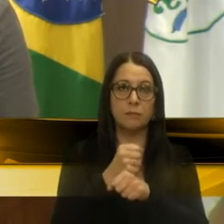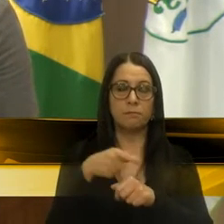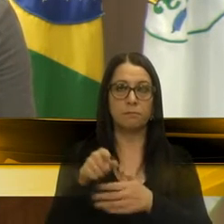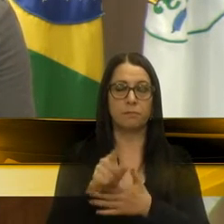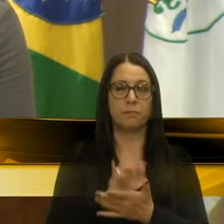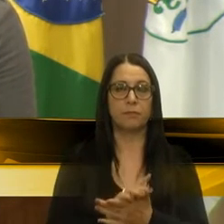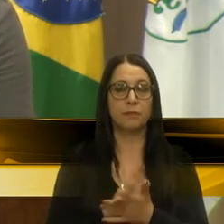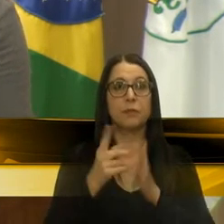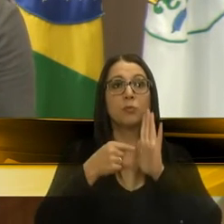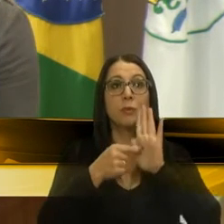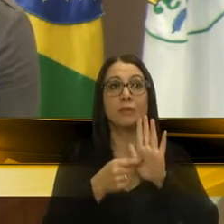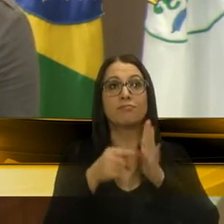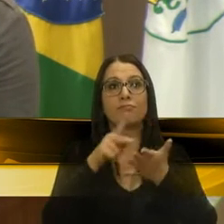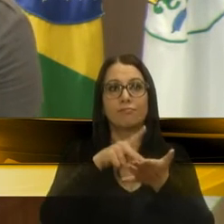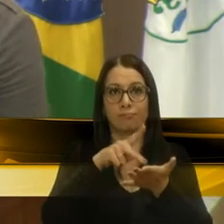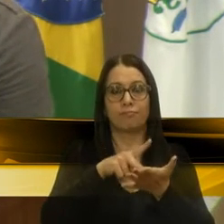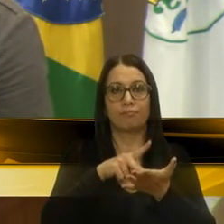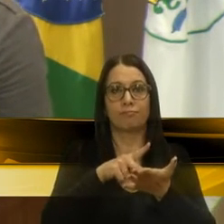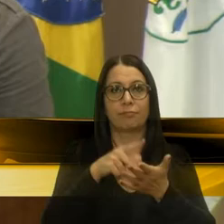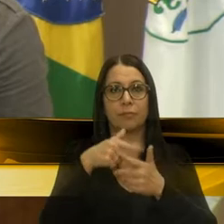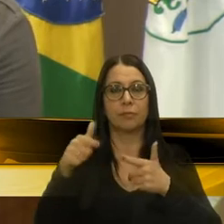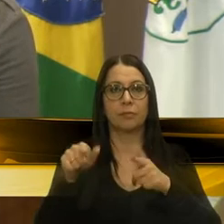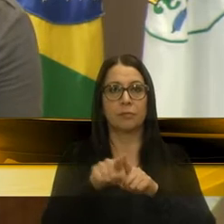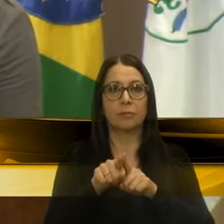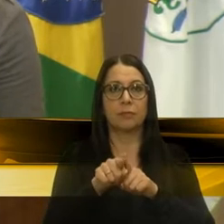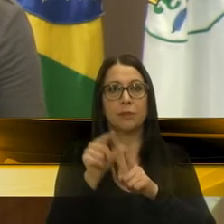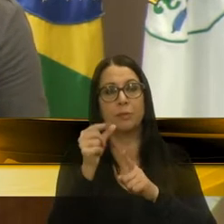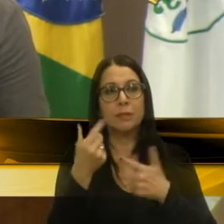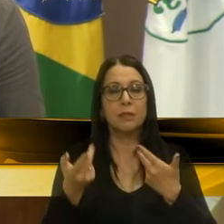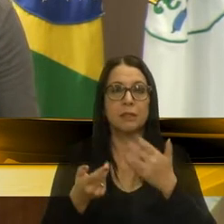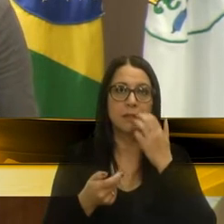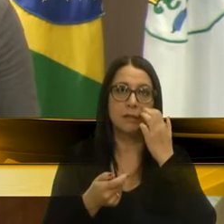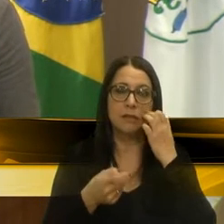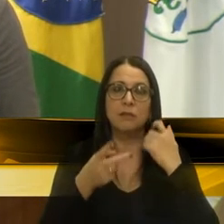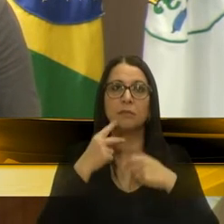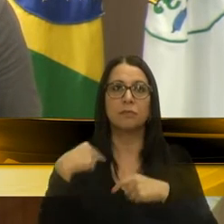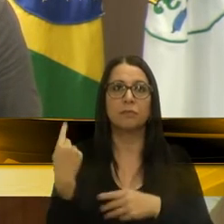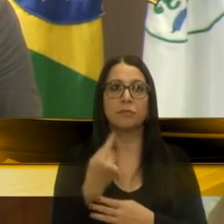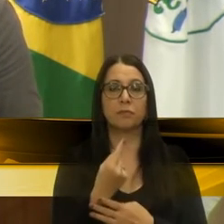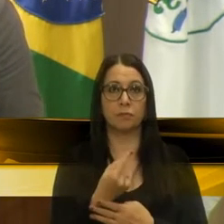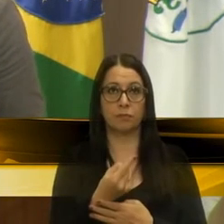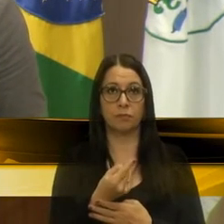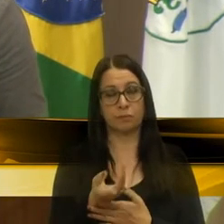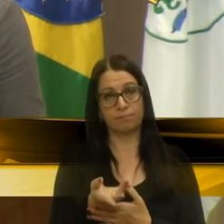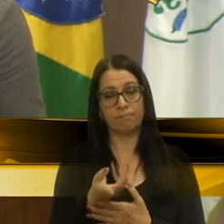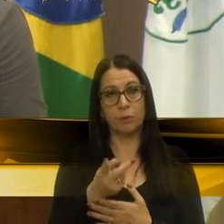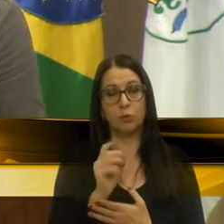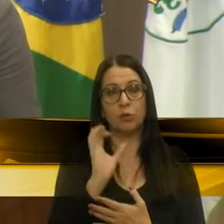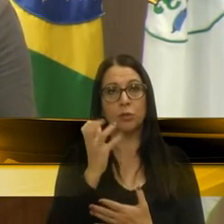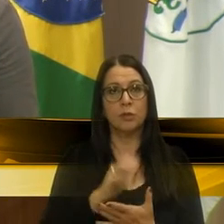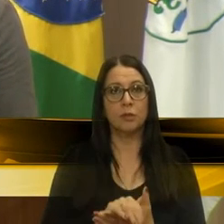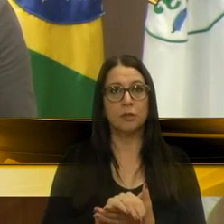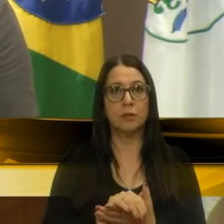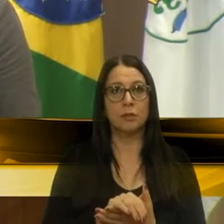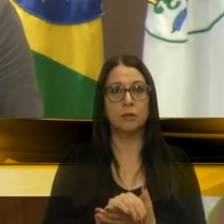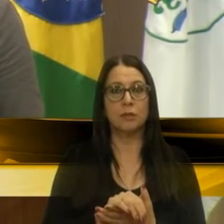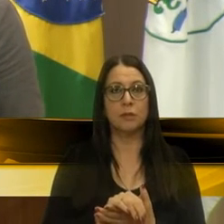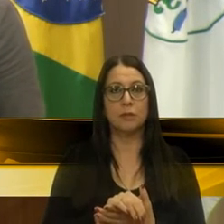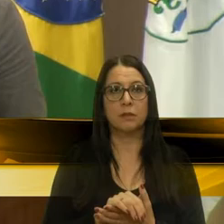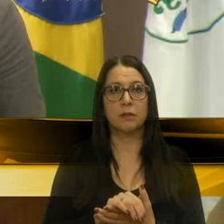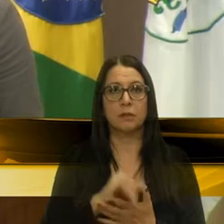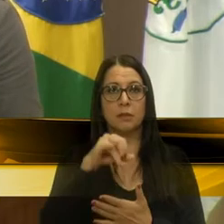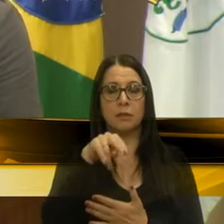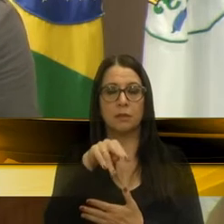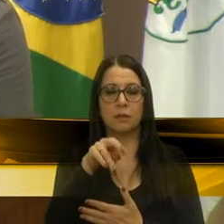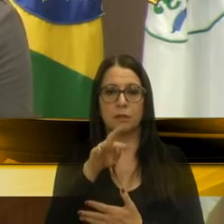se mostraram verdadeiras a partir desse pequeno, é, vazamento, porque o Intercept já